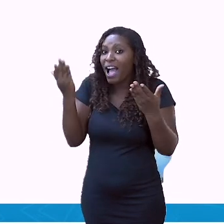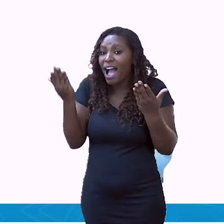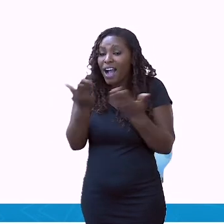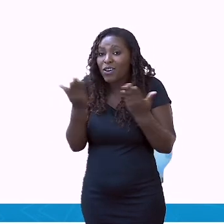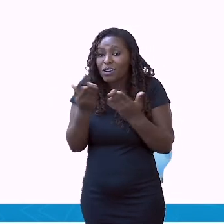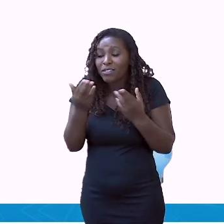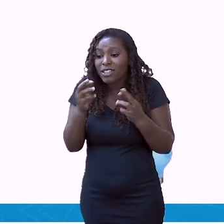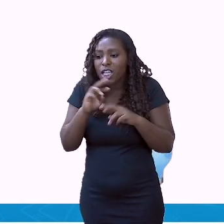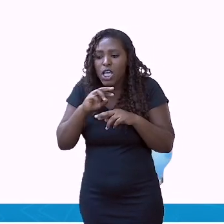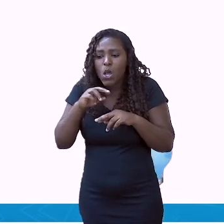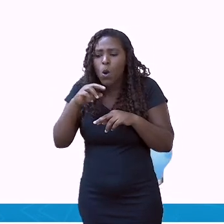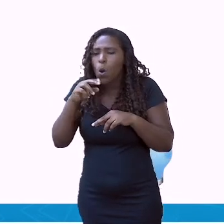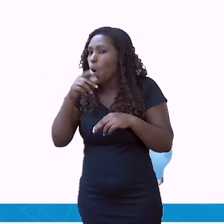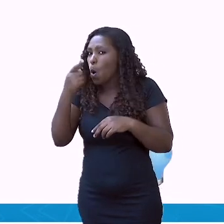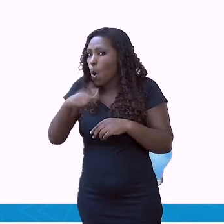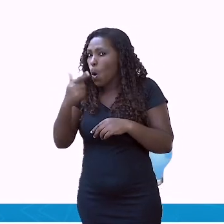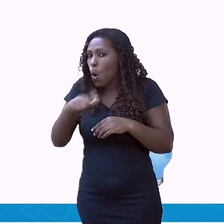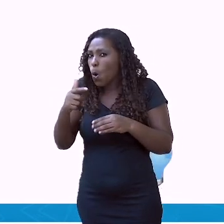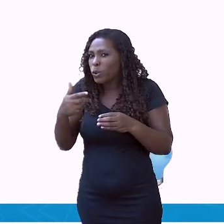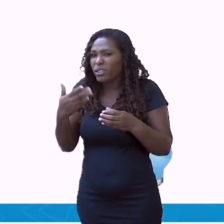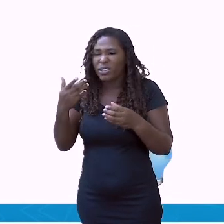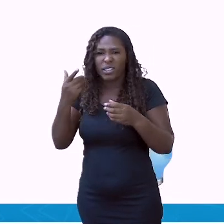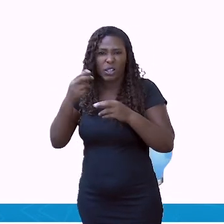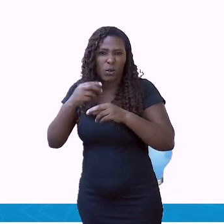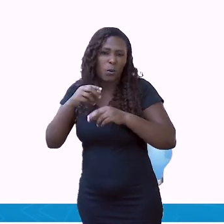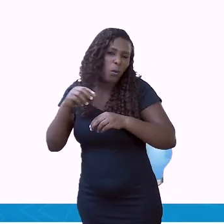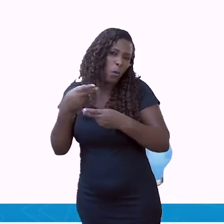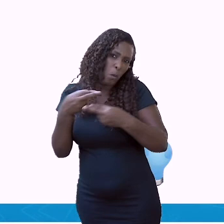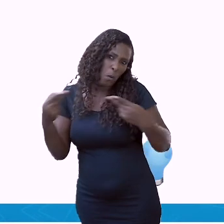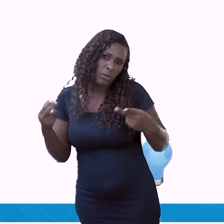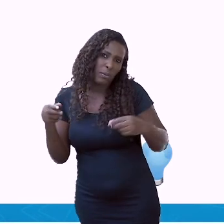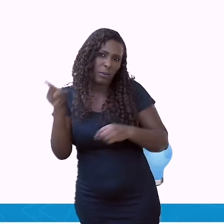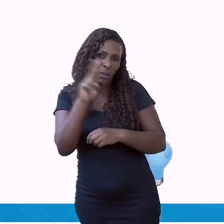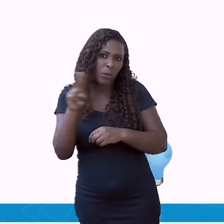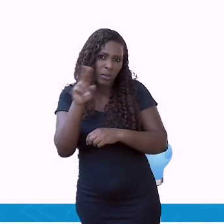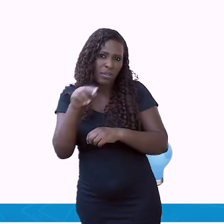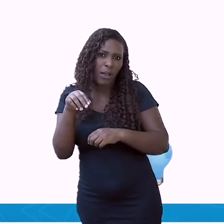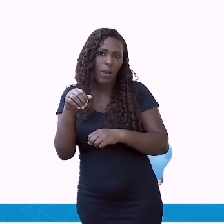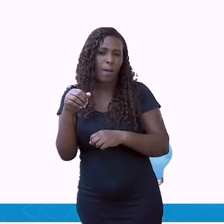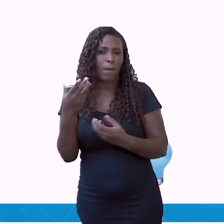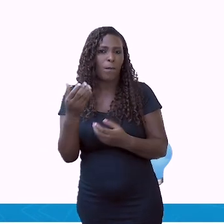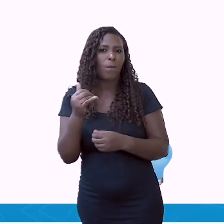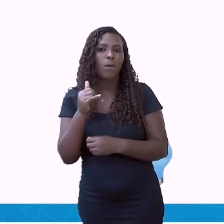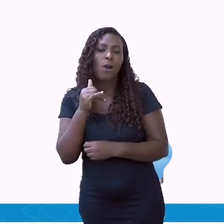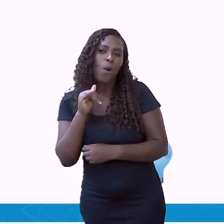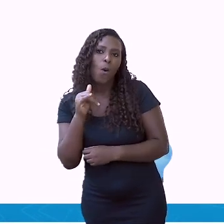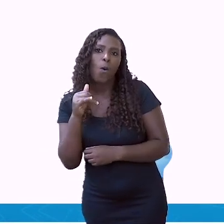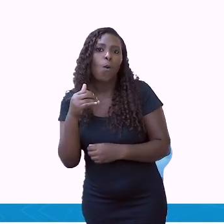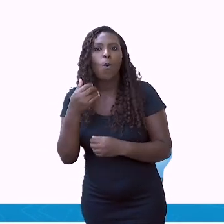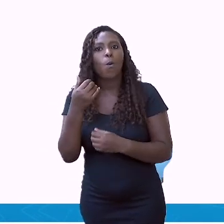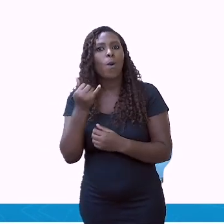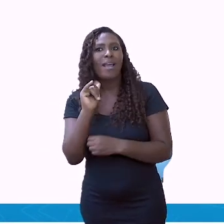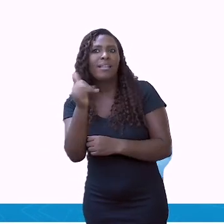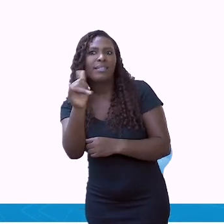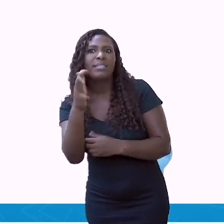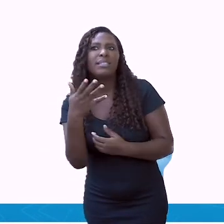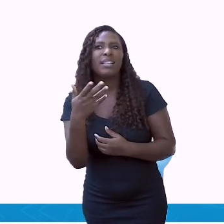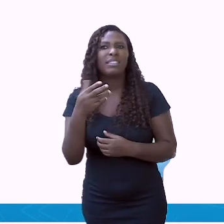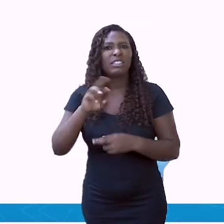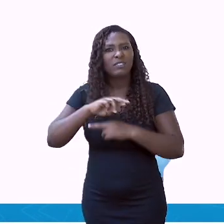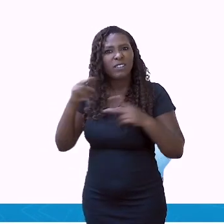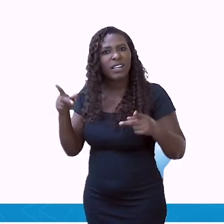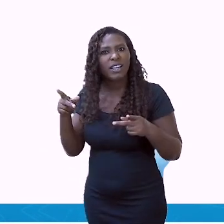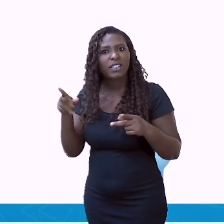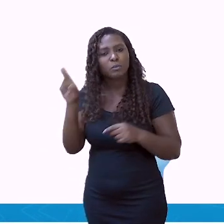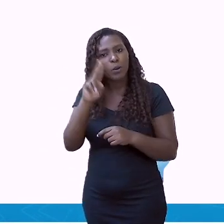desenvolver, porque os países da Europa são pequenos. Então a energia elétrica lá, ela funciona muito bem.